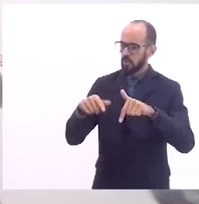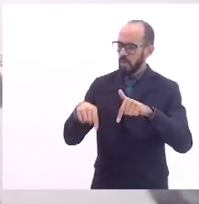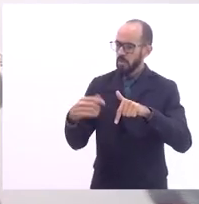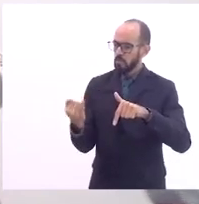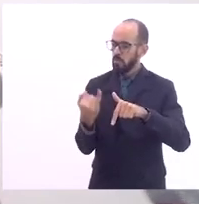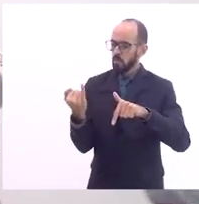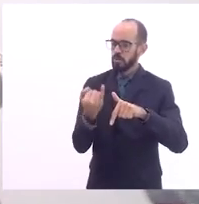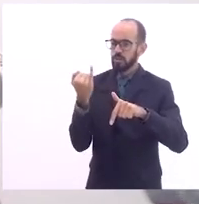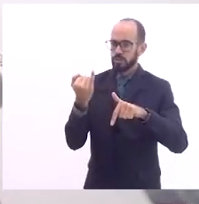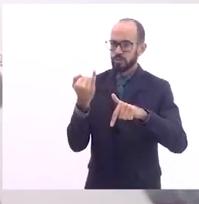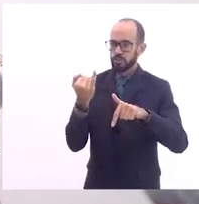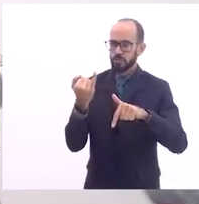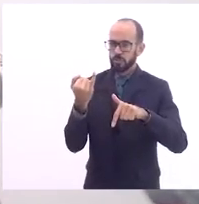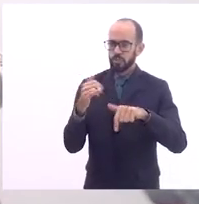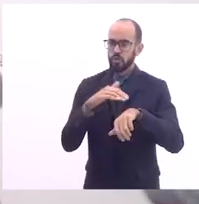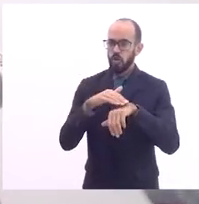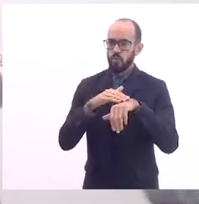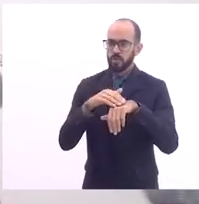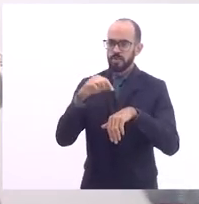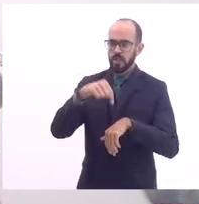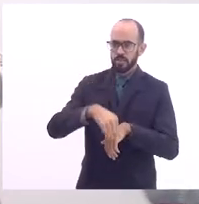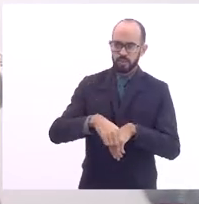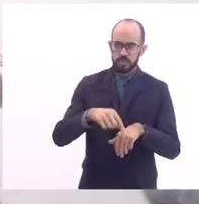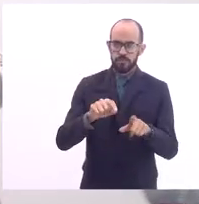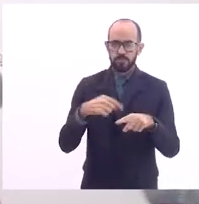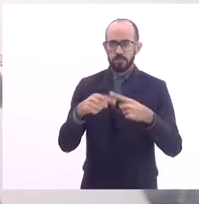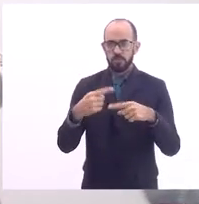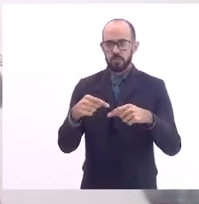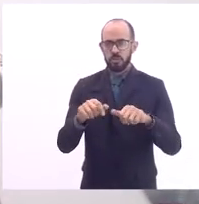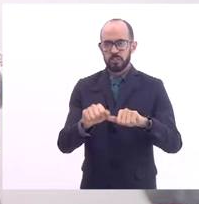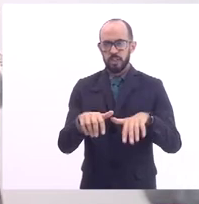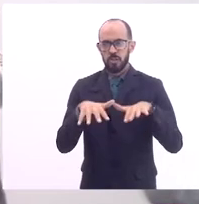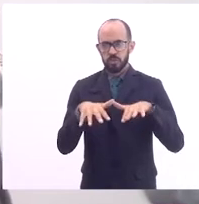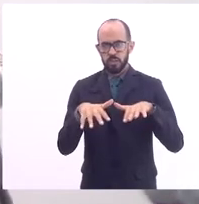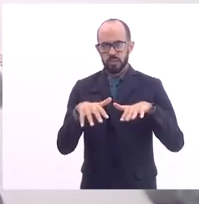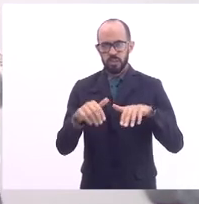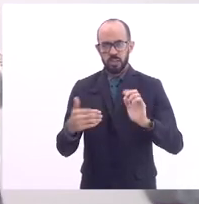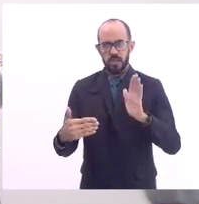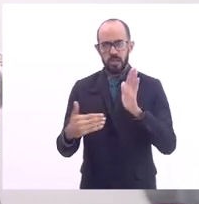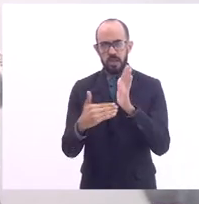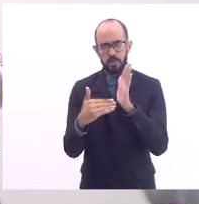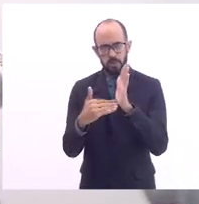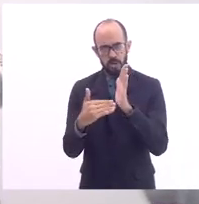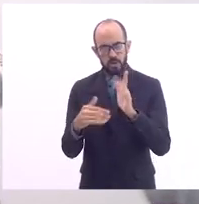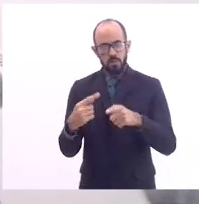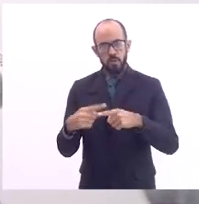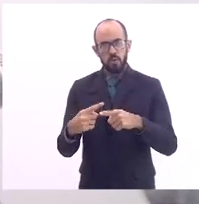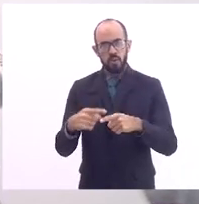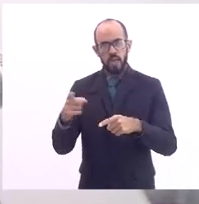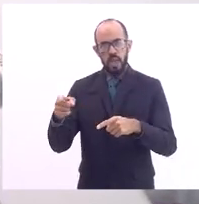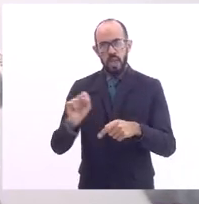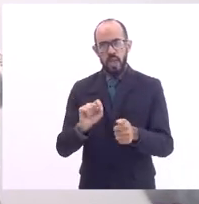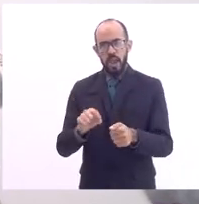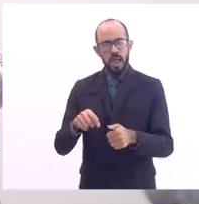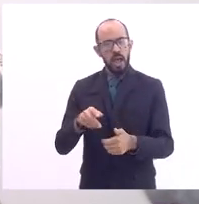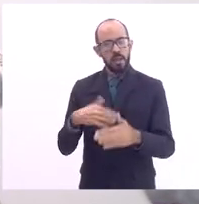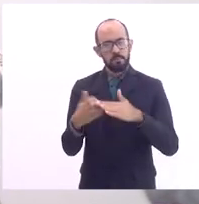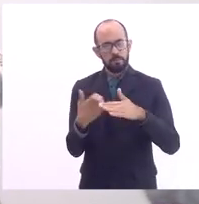cá uma audiência pública da Câmara Federal, porque a empresa ela vive se